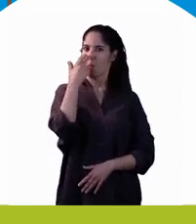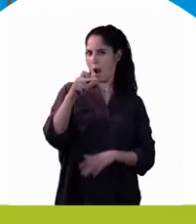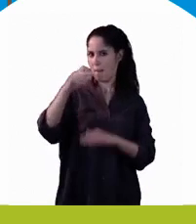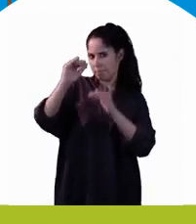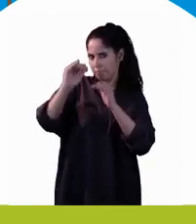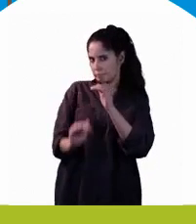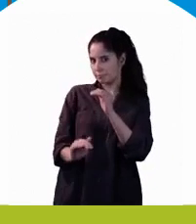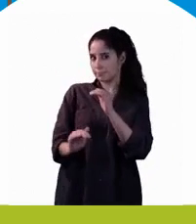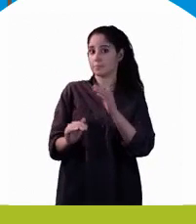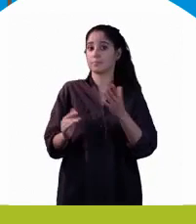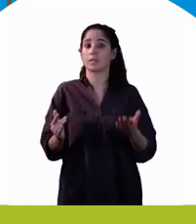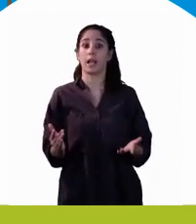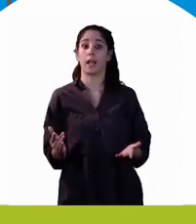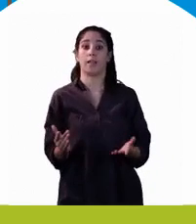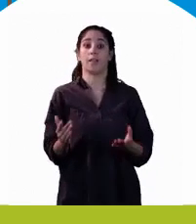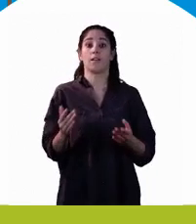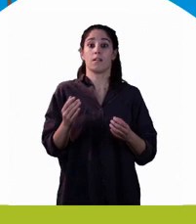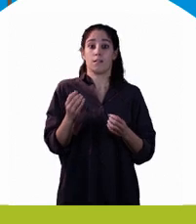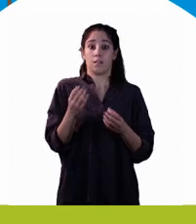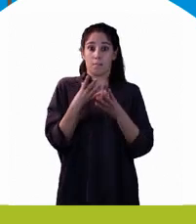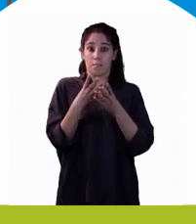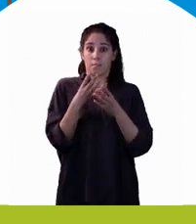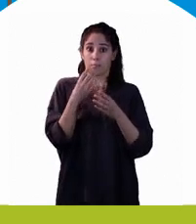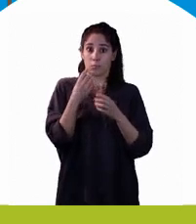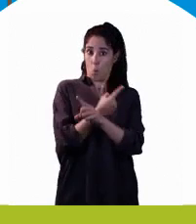comportamentos que possam perigar a floresta.